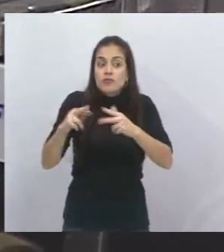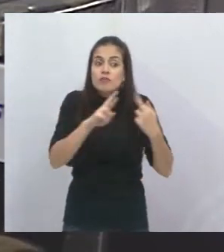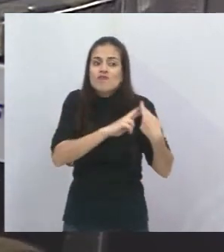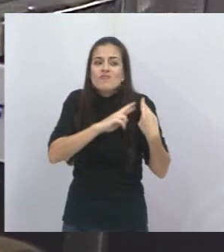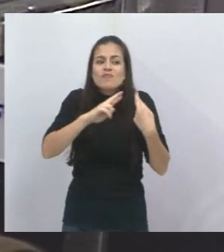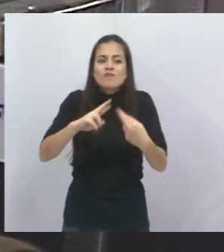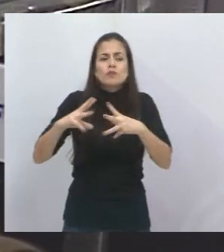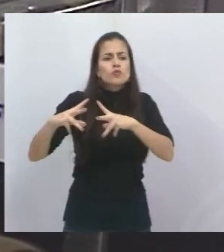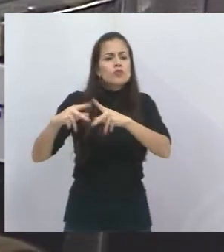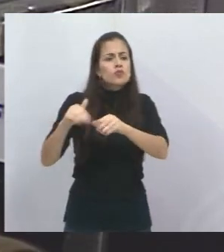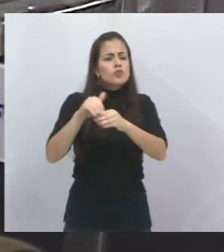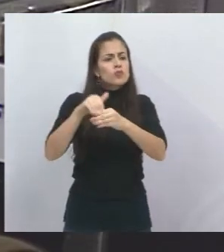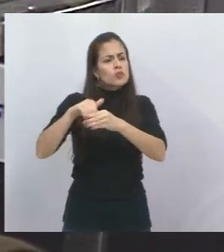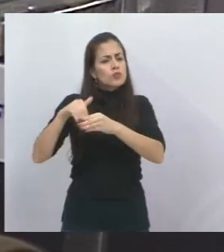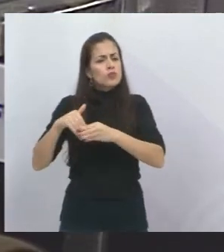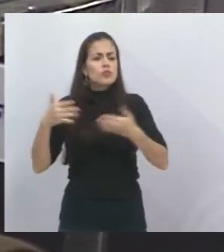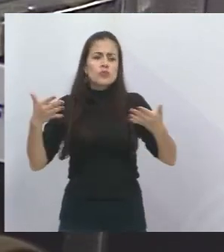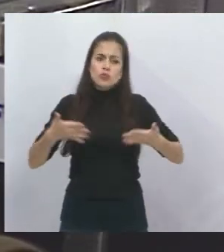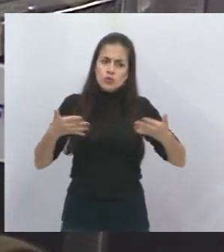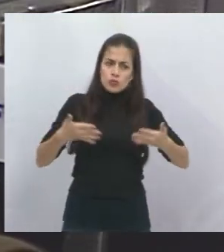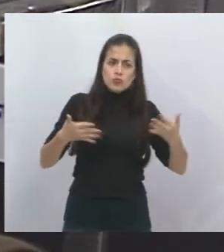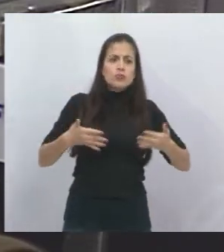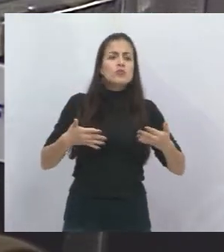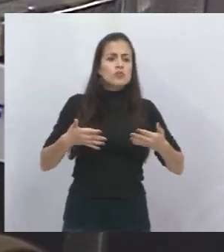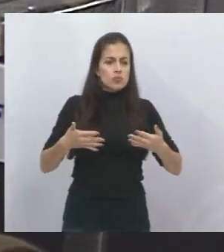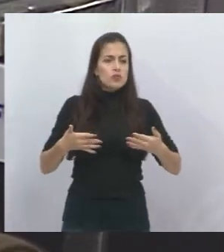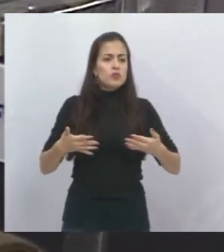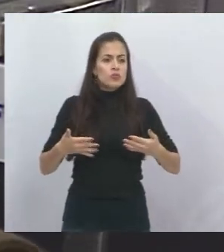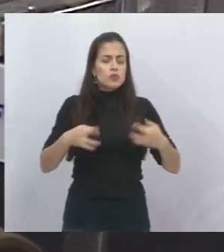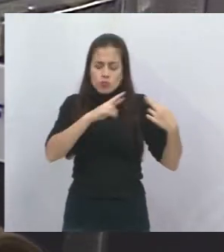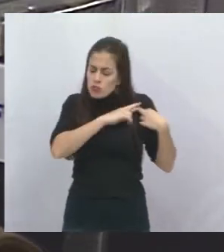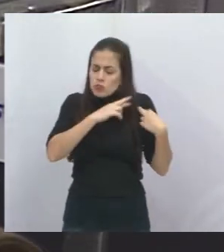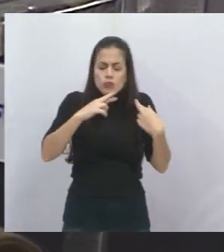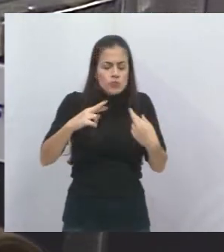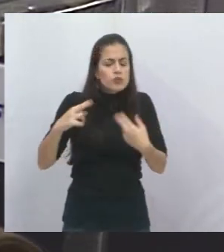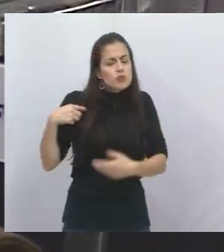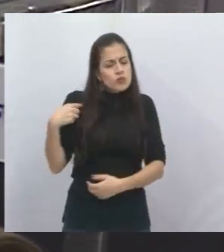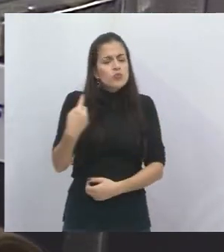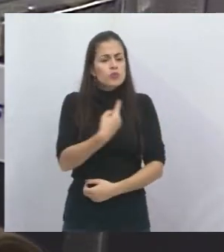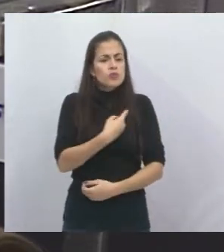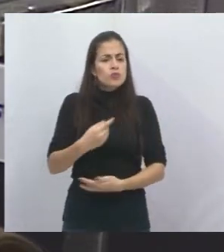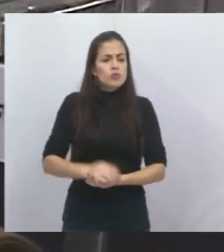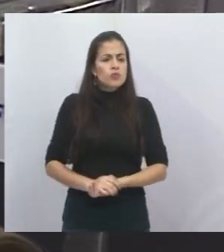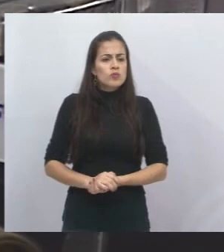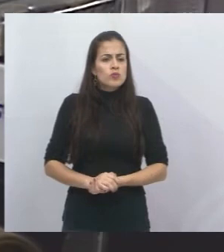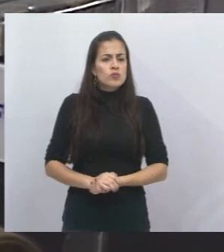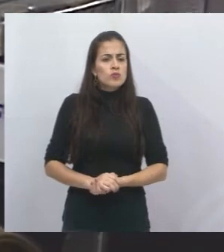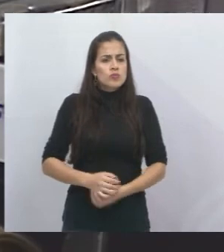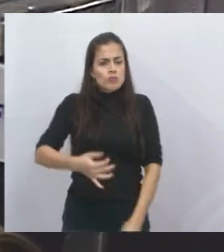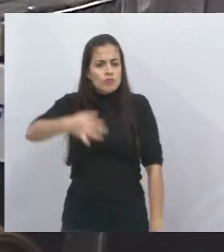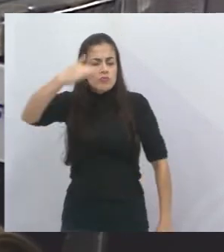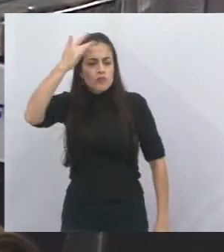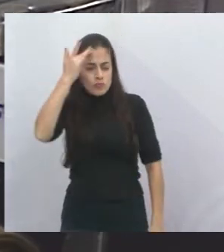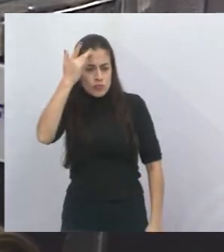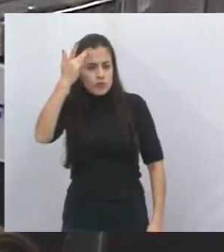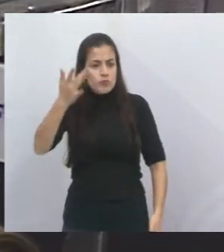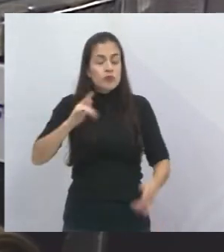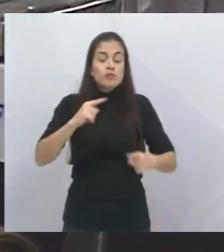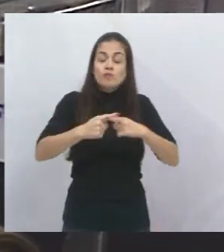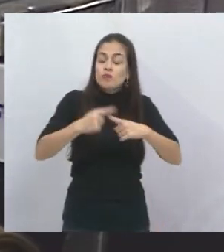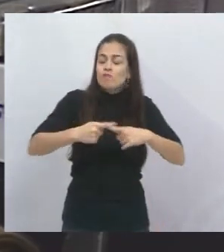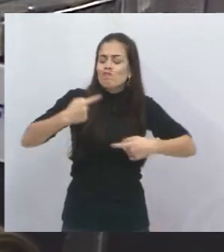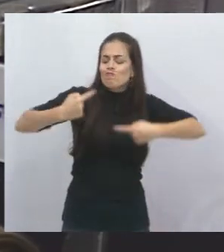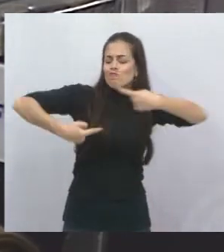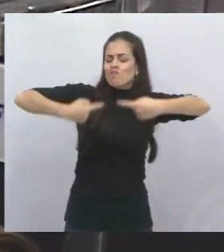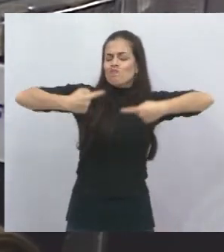todos aqueles que estão votando essa reforma nesse momento. Total responsabilidade. E maturidade, porque foi amplamente